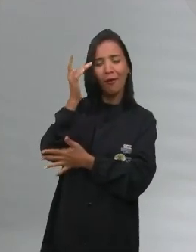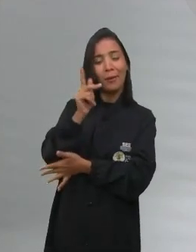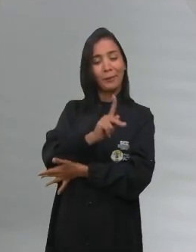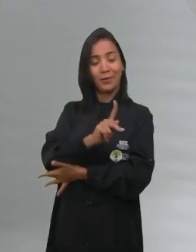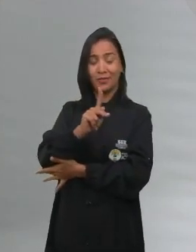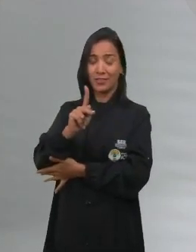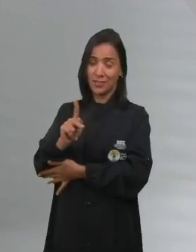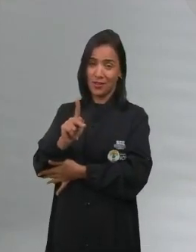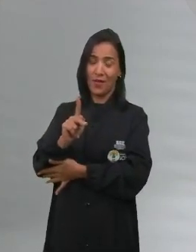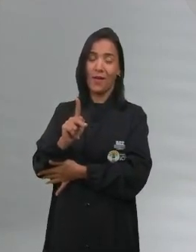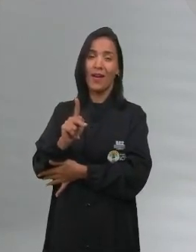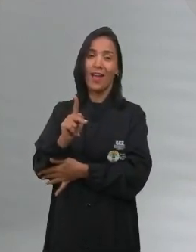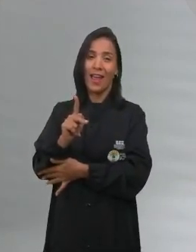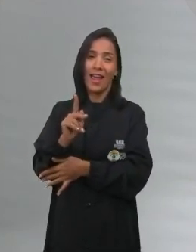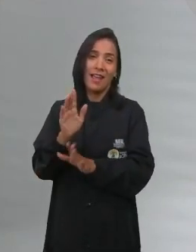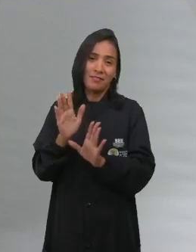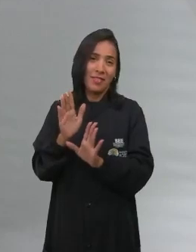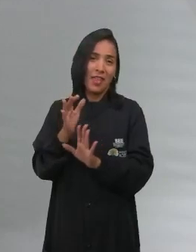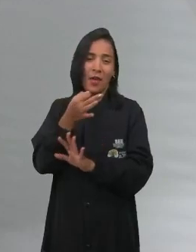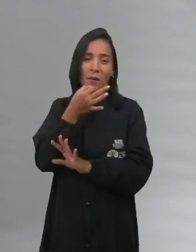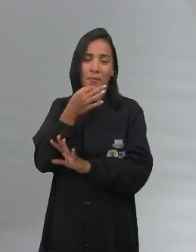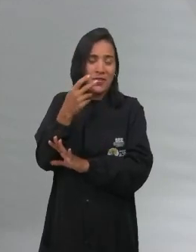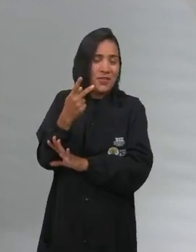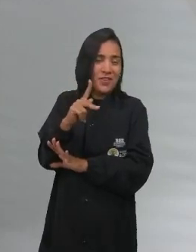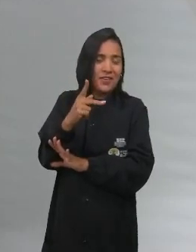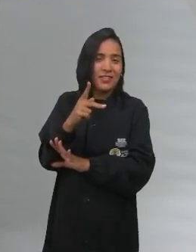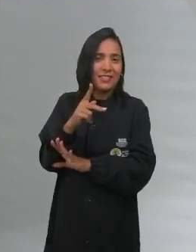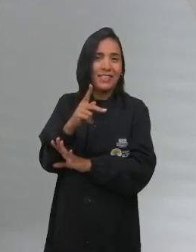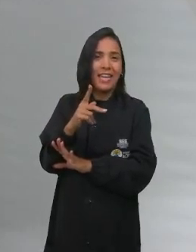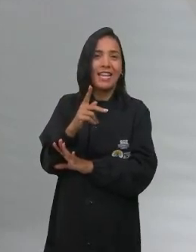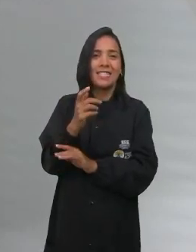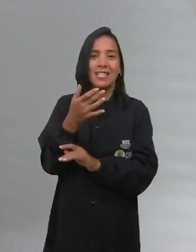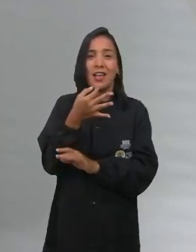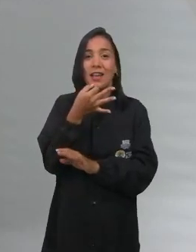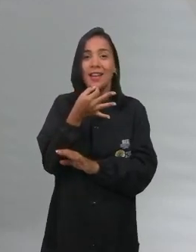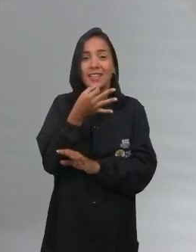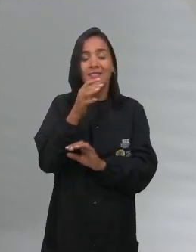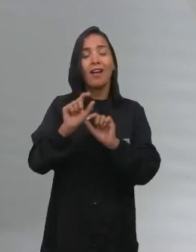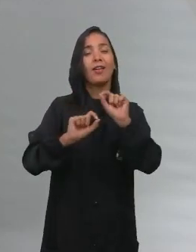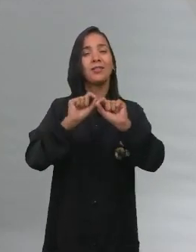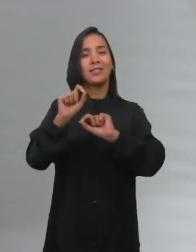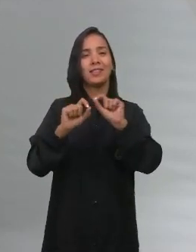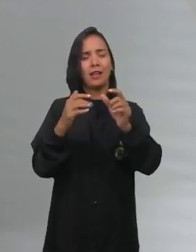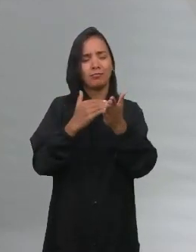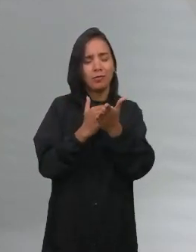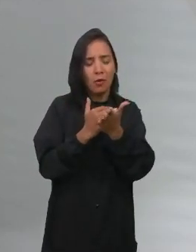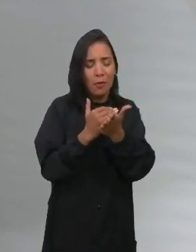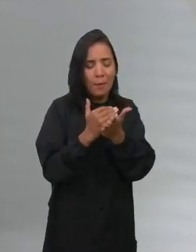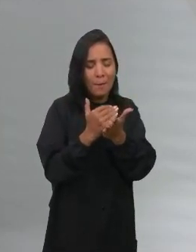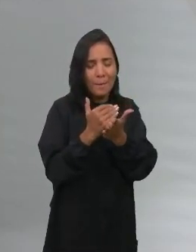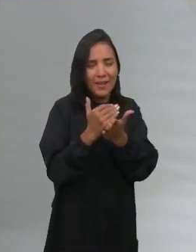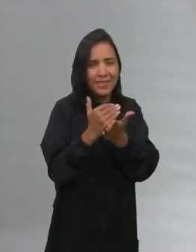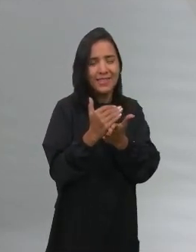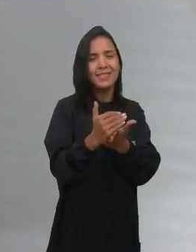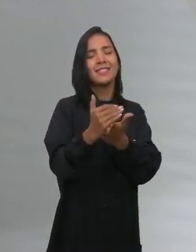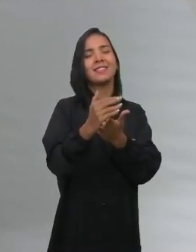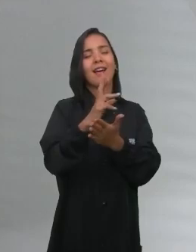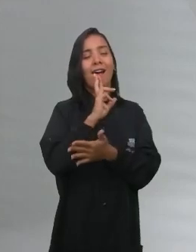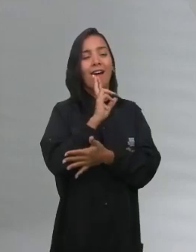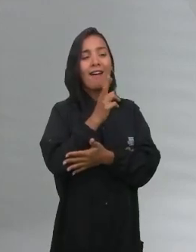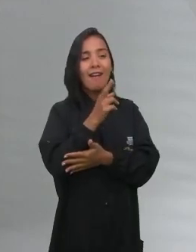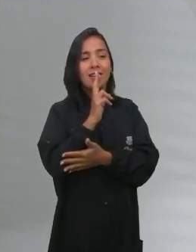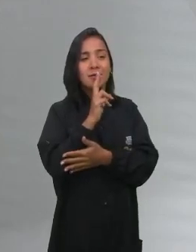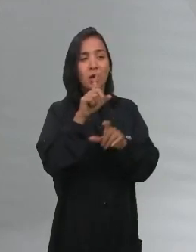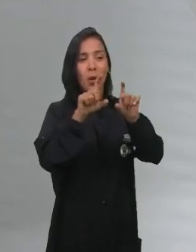não discordo disso, dizem que nós devemos começar a resolver questões através do